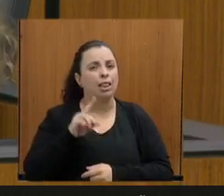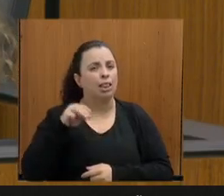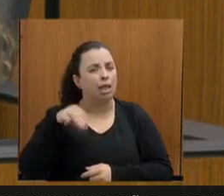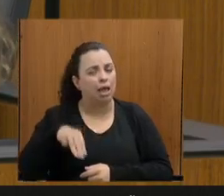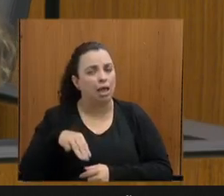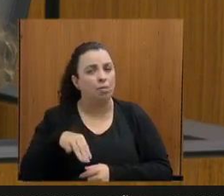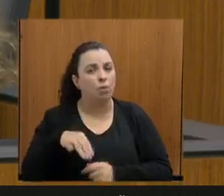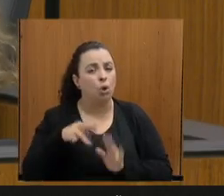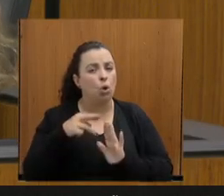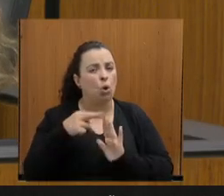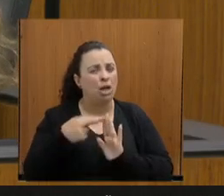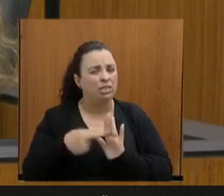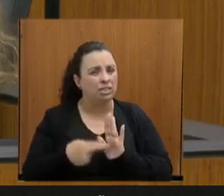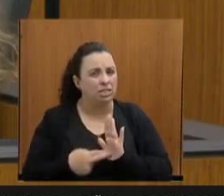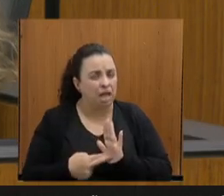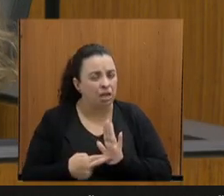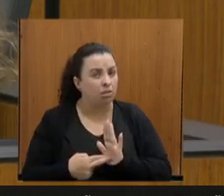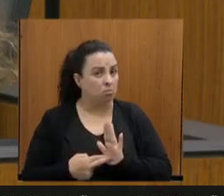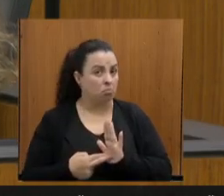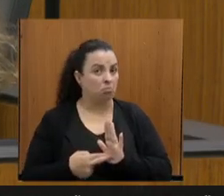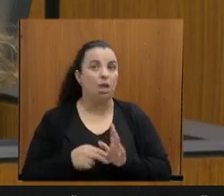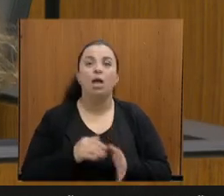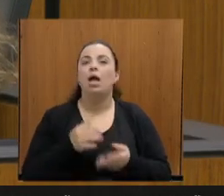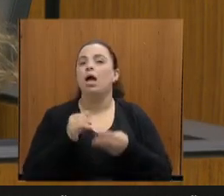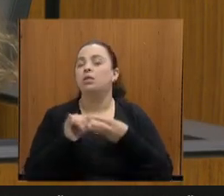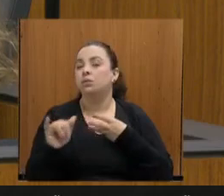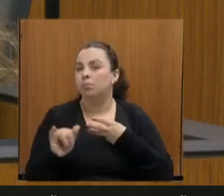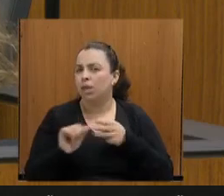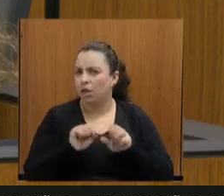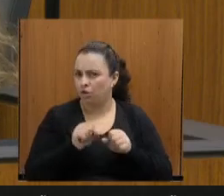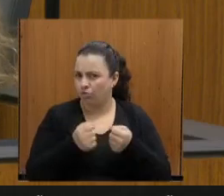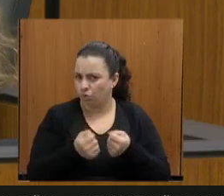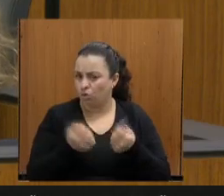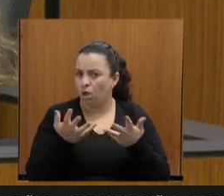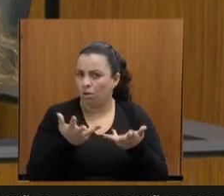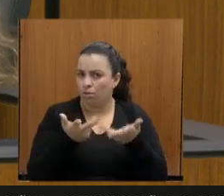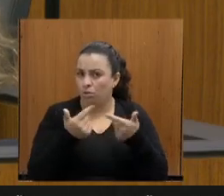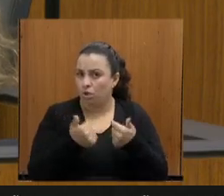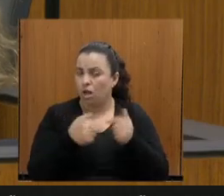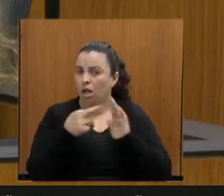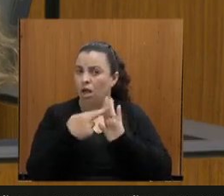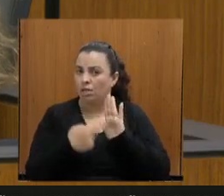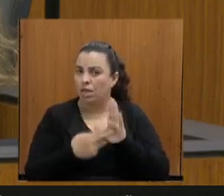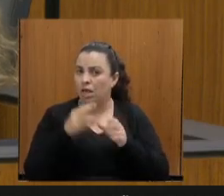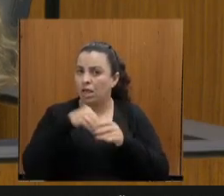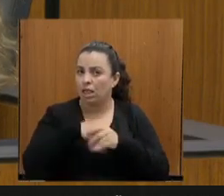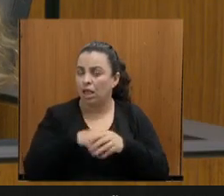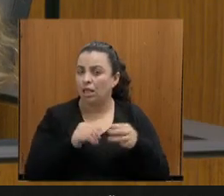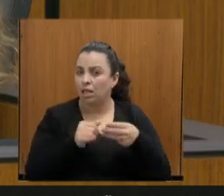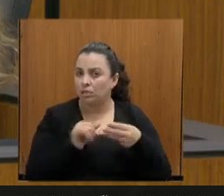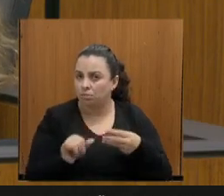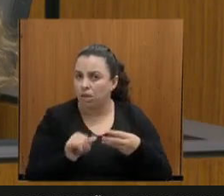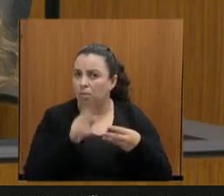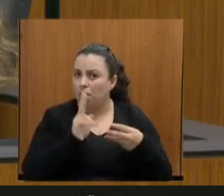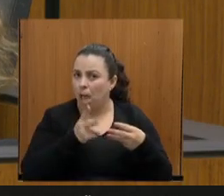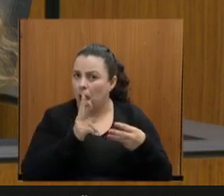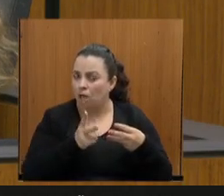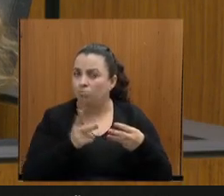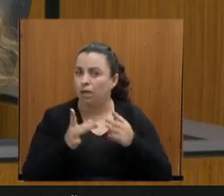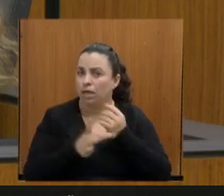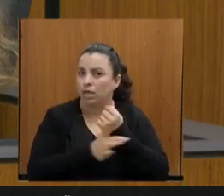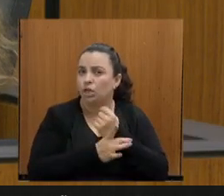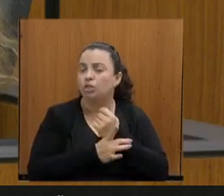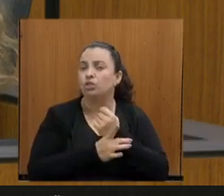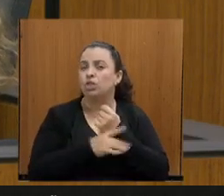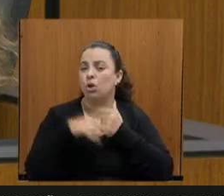condições a Cemig reforçou a e aperfeiçoou as normas internas da companhia para garantir o exercício